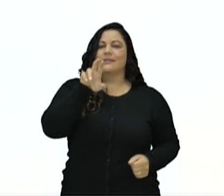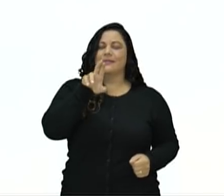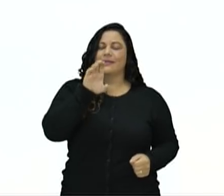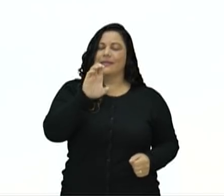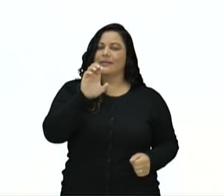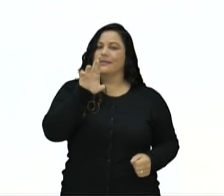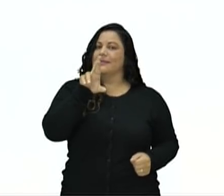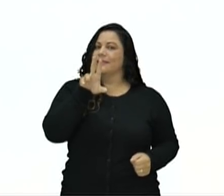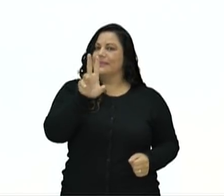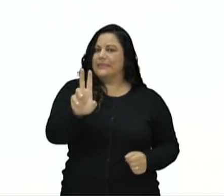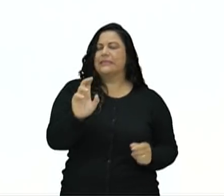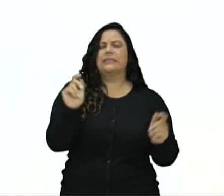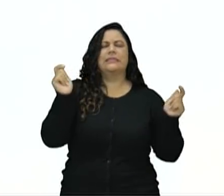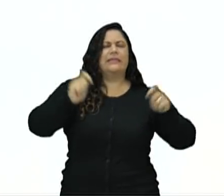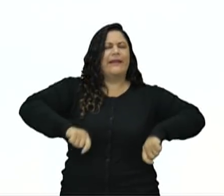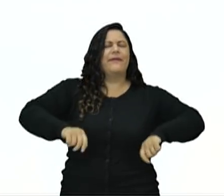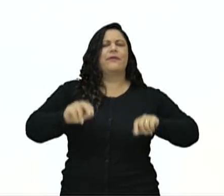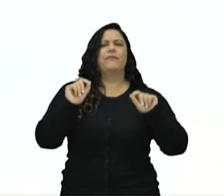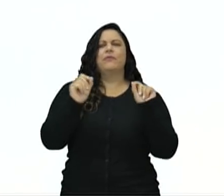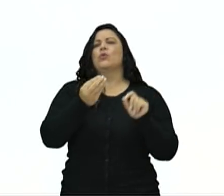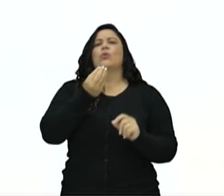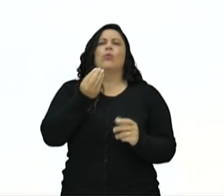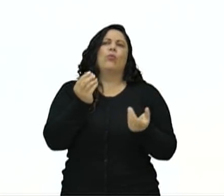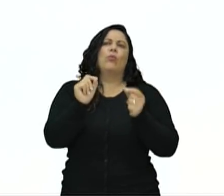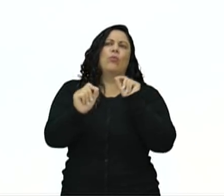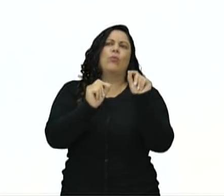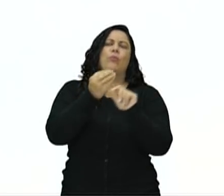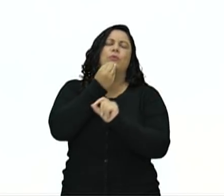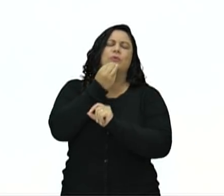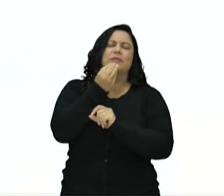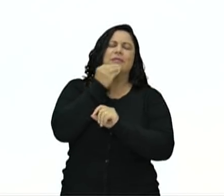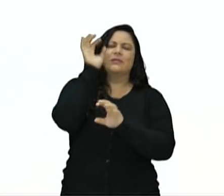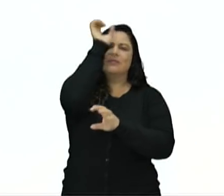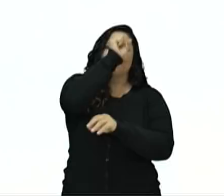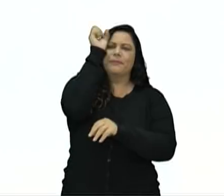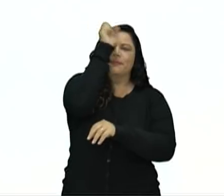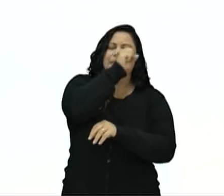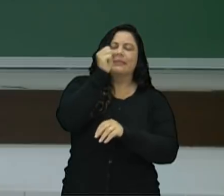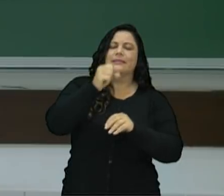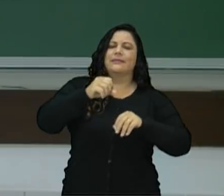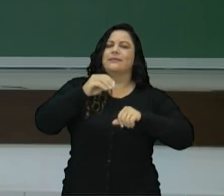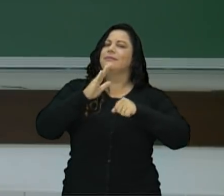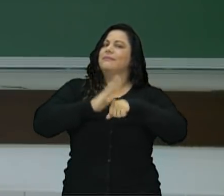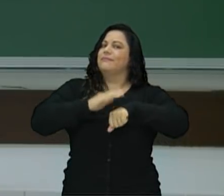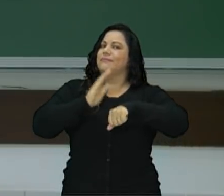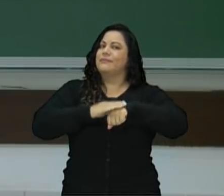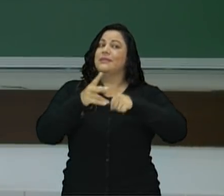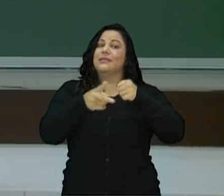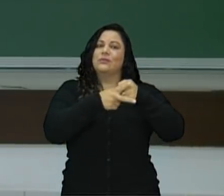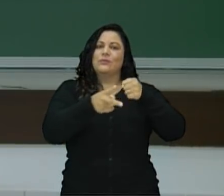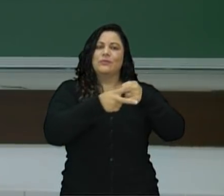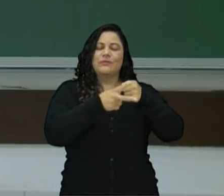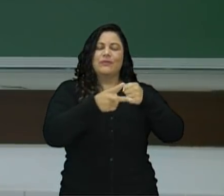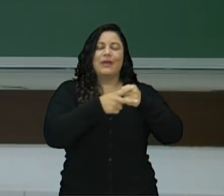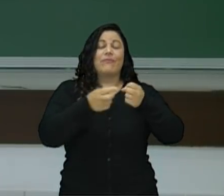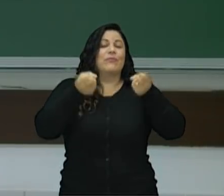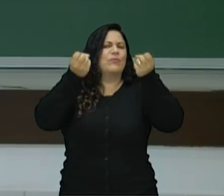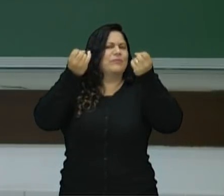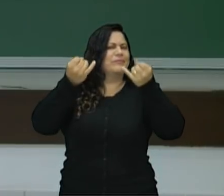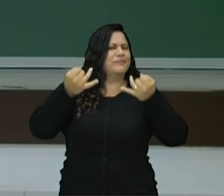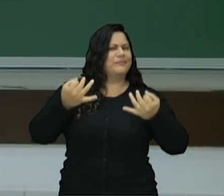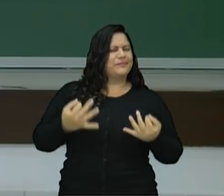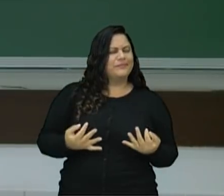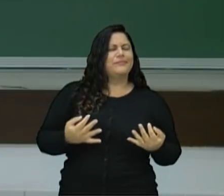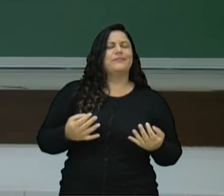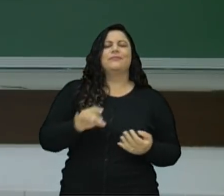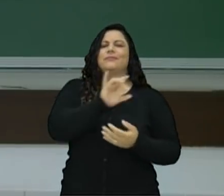oportunidade de aprender um pouquinho mais sobre transitividade dos verbos e sobre como que faz a conjugação dos verbos no tempo